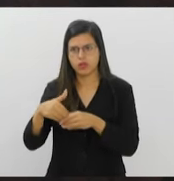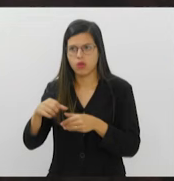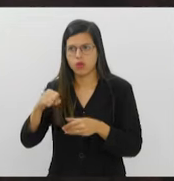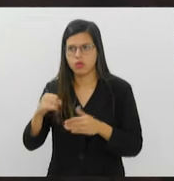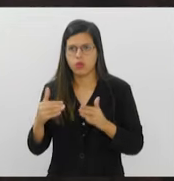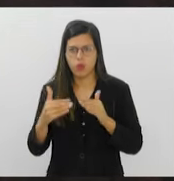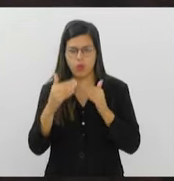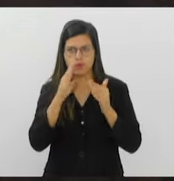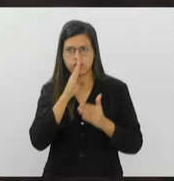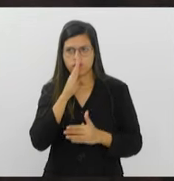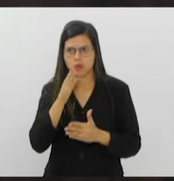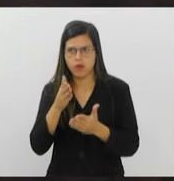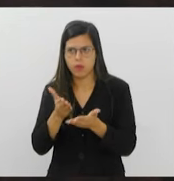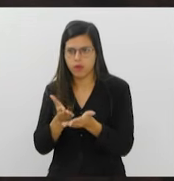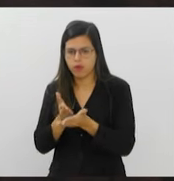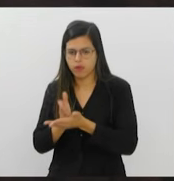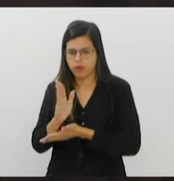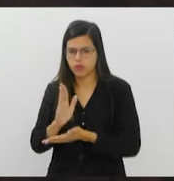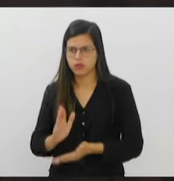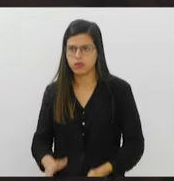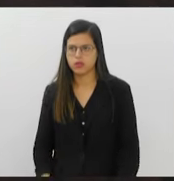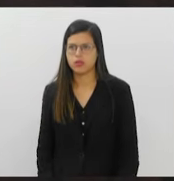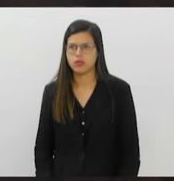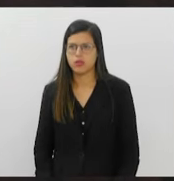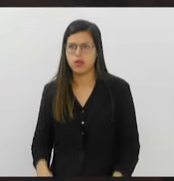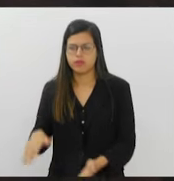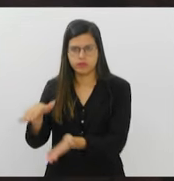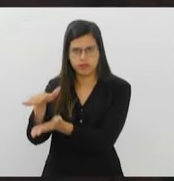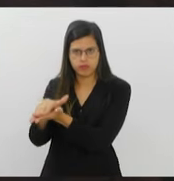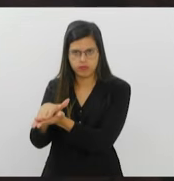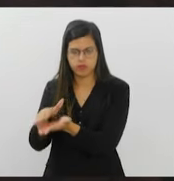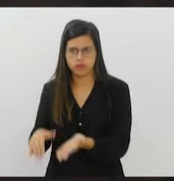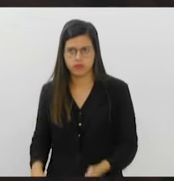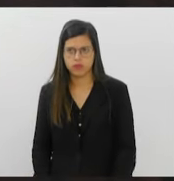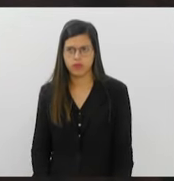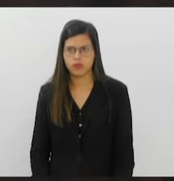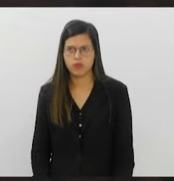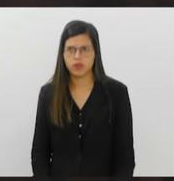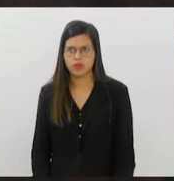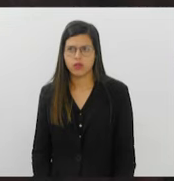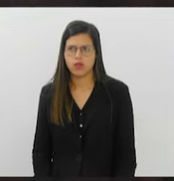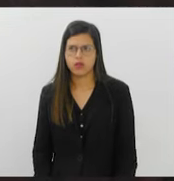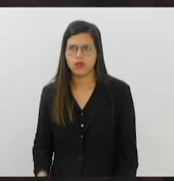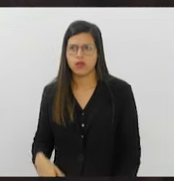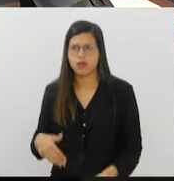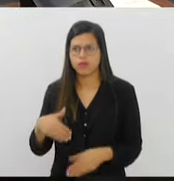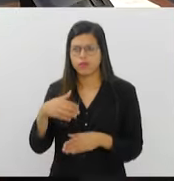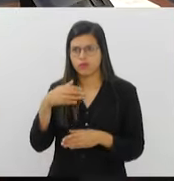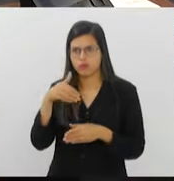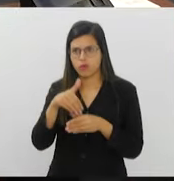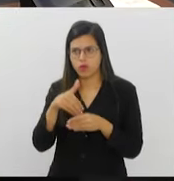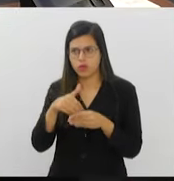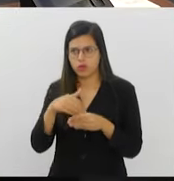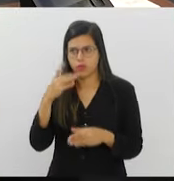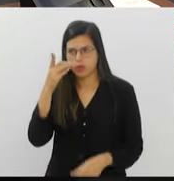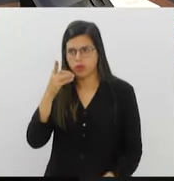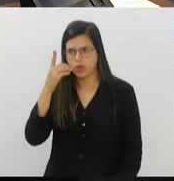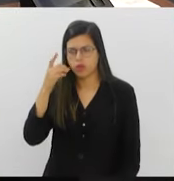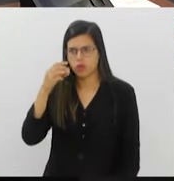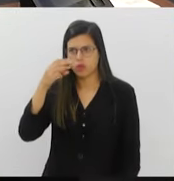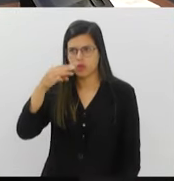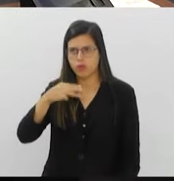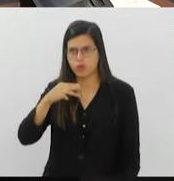aprovam, permaneçam como estão. Aprovado, vai autógrafo. Para a declaração de voto, deputado Munir Neto. Presidente, bom